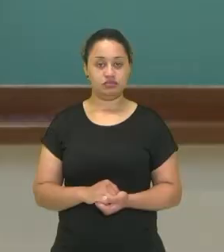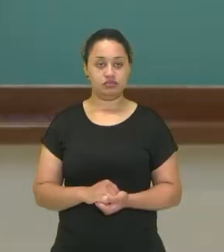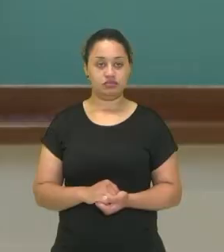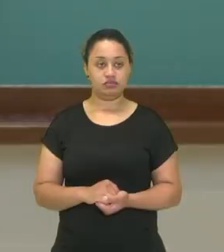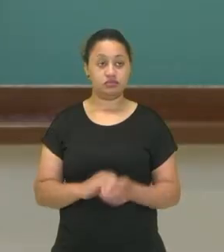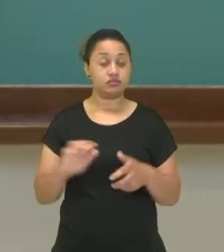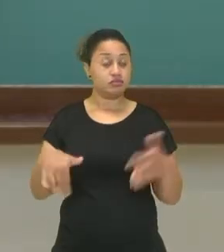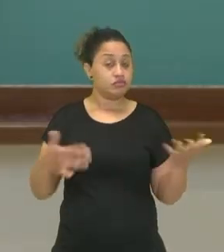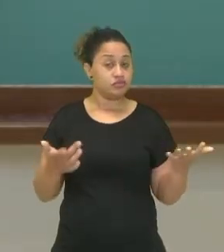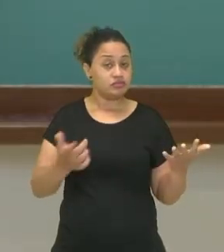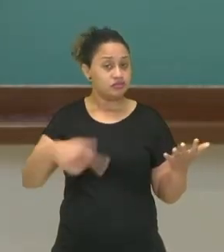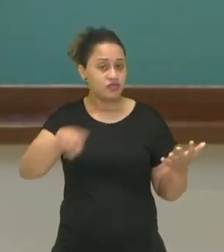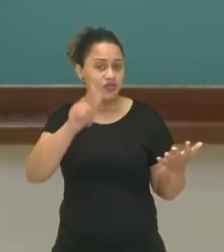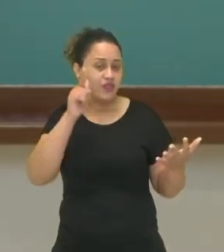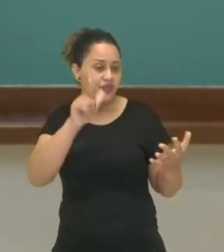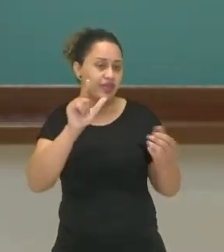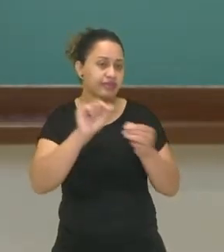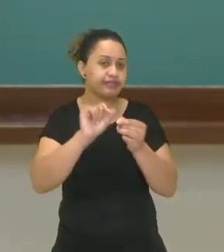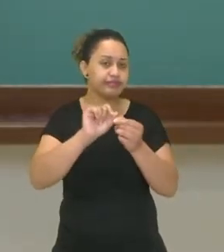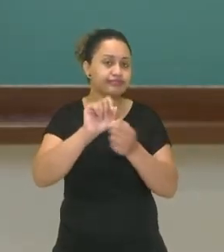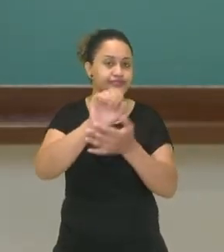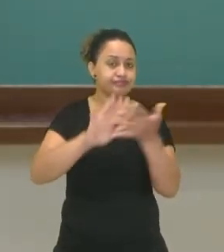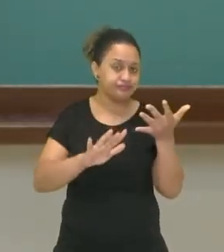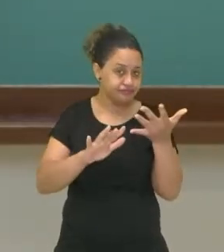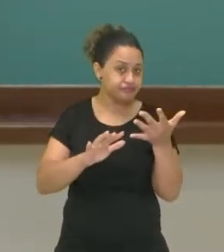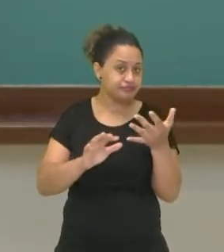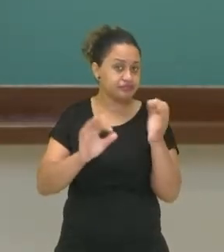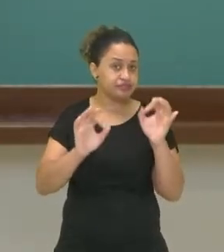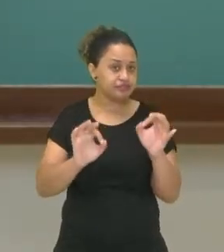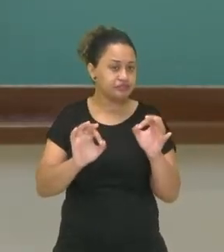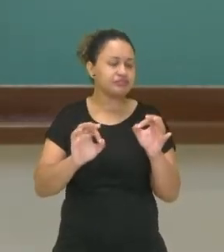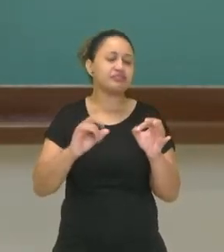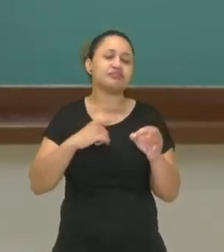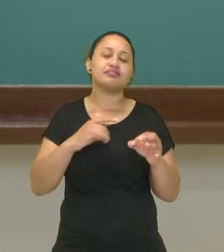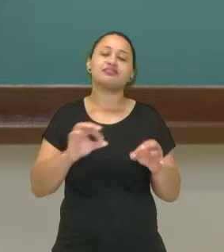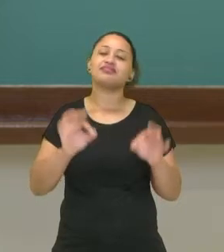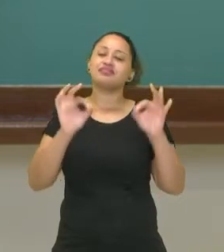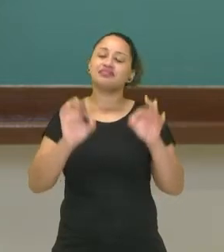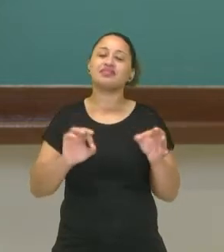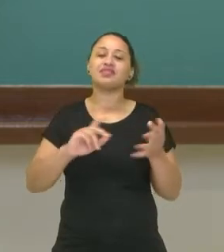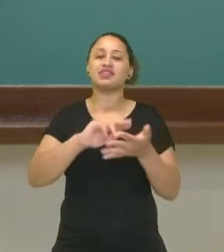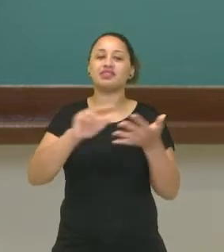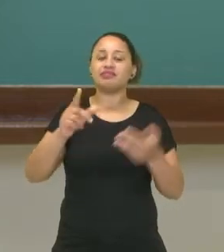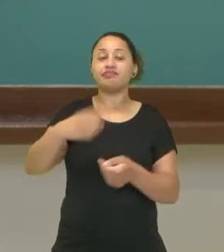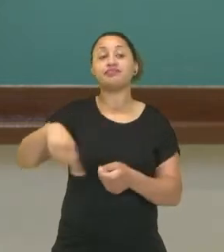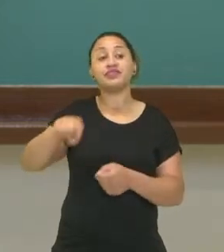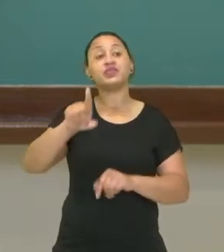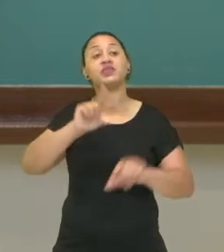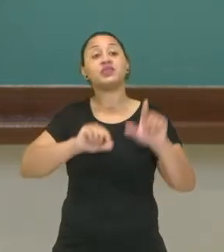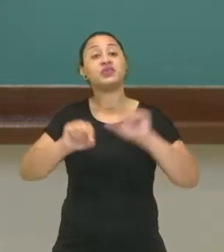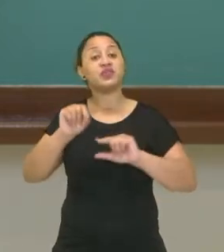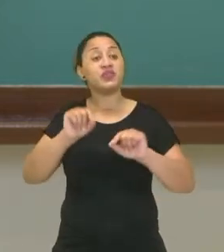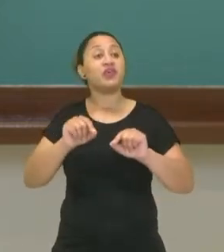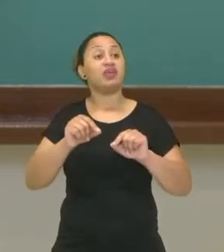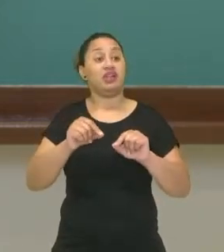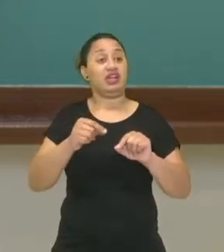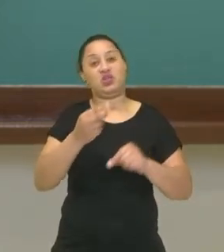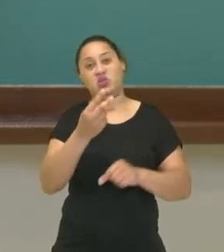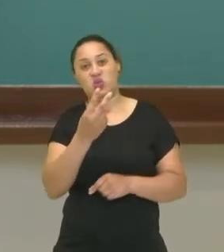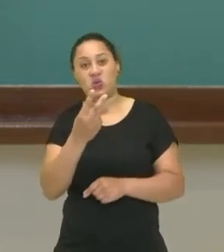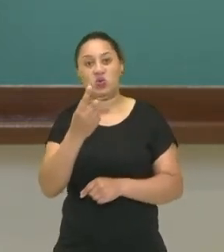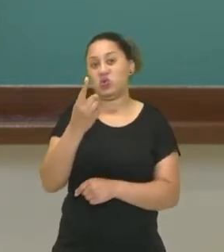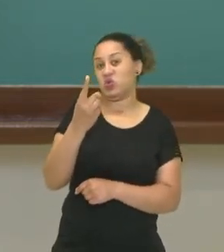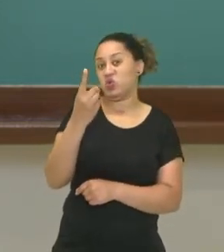Então, estudantes, conseguiram realizar os exercícios? Eu aposto que muitos de vocês escolheram mais de um